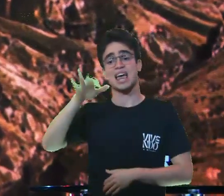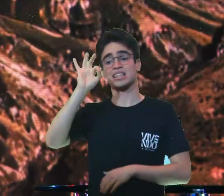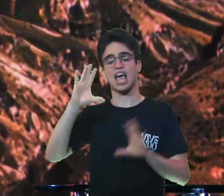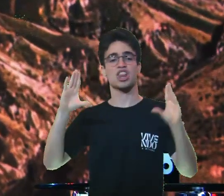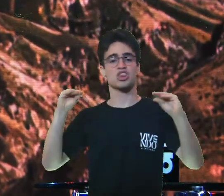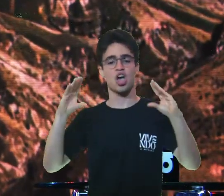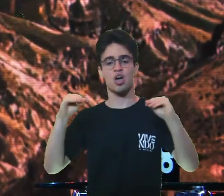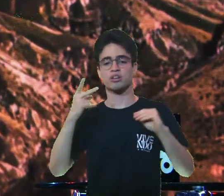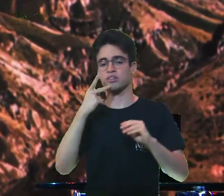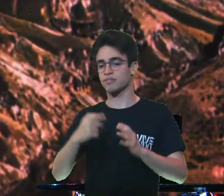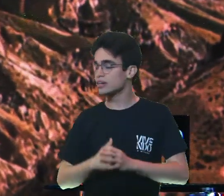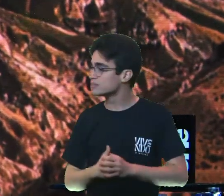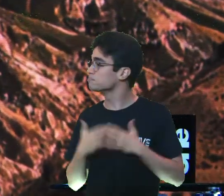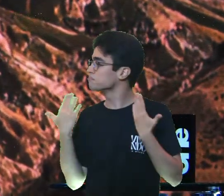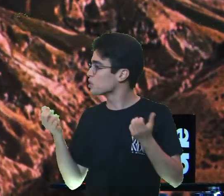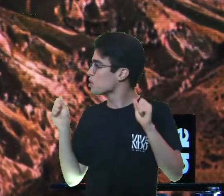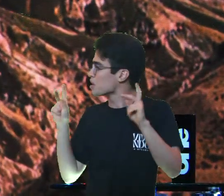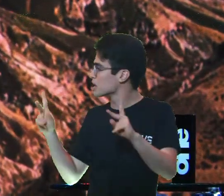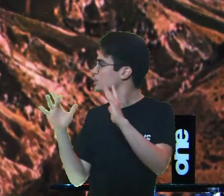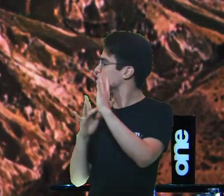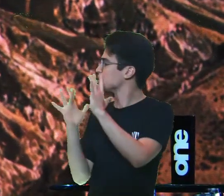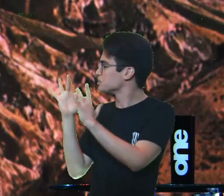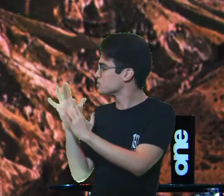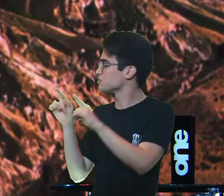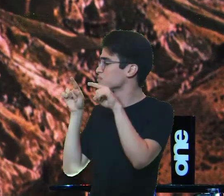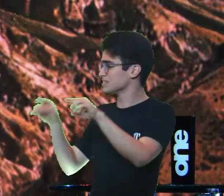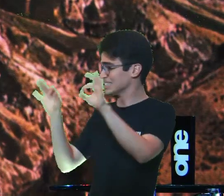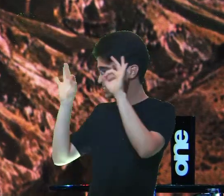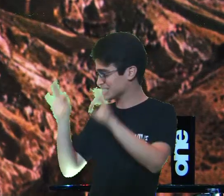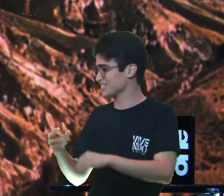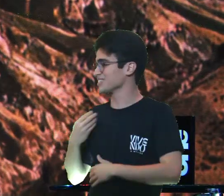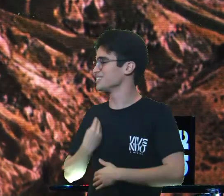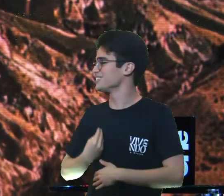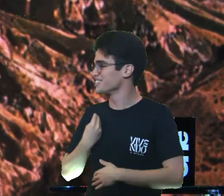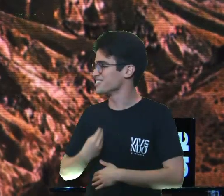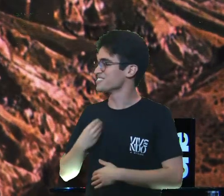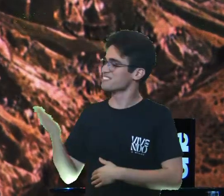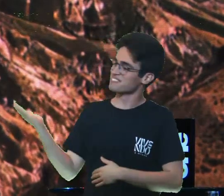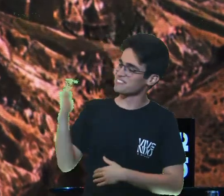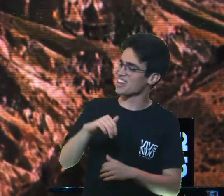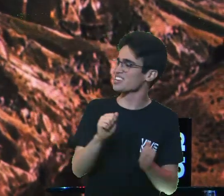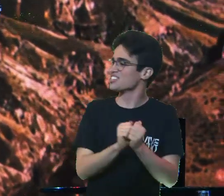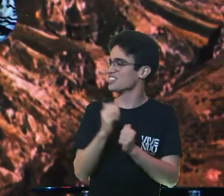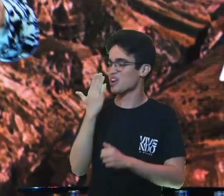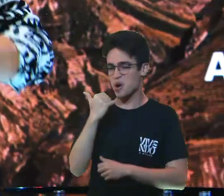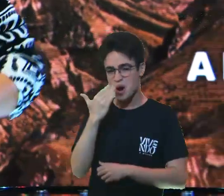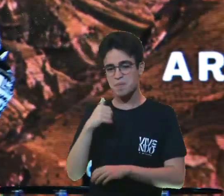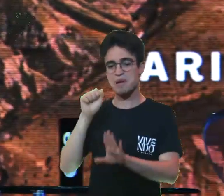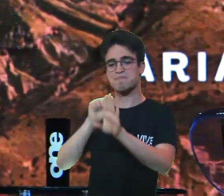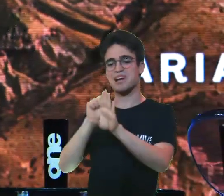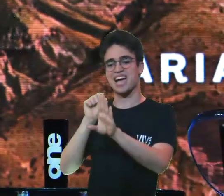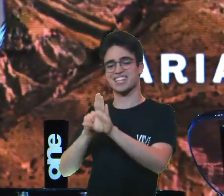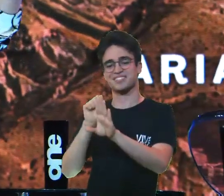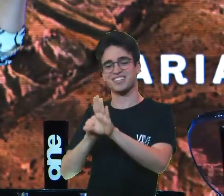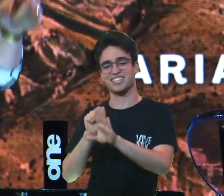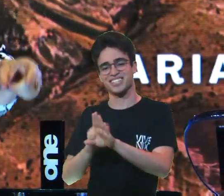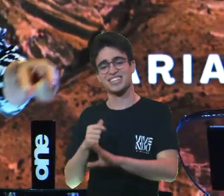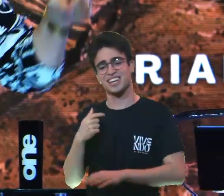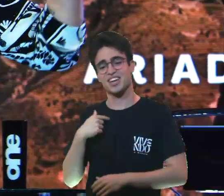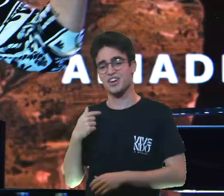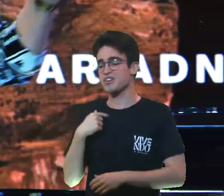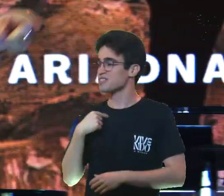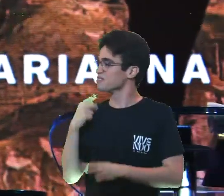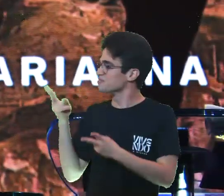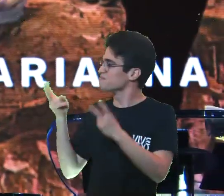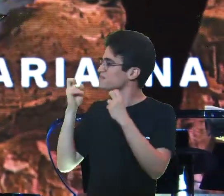diz assim: então tá, Jesus, se você existe, vem comer comigo. Bate na porta, eu vou